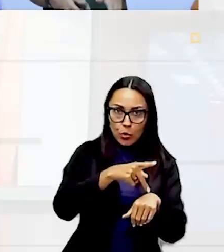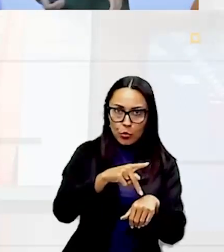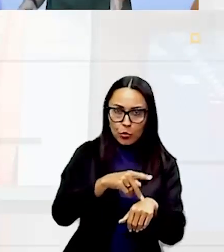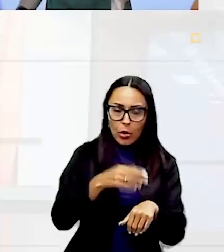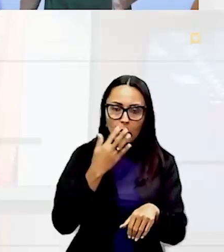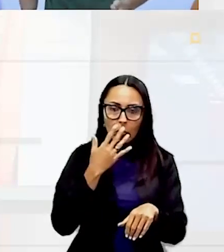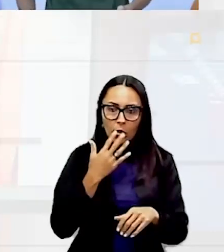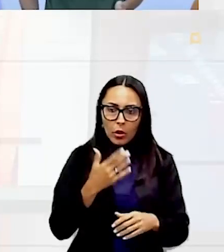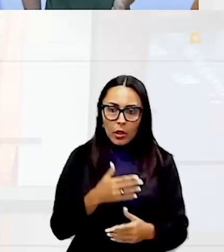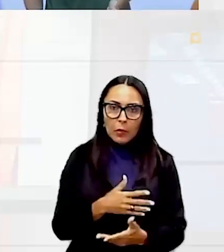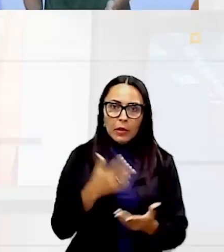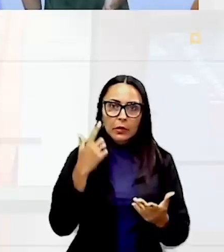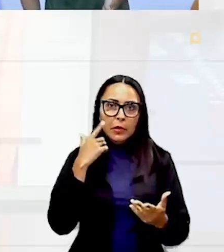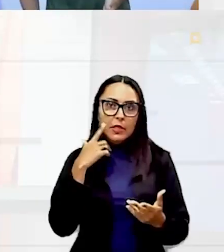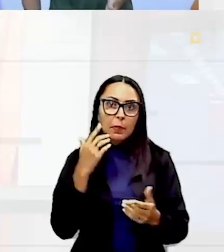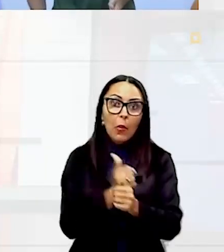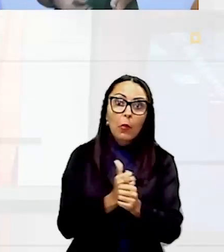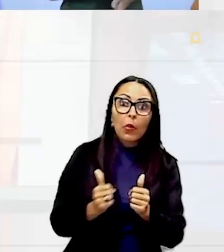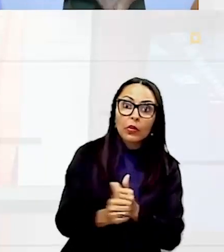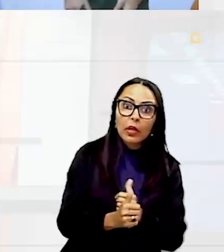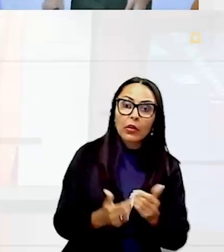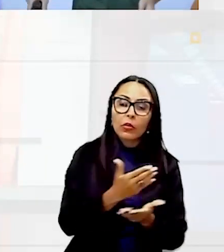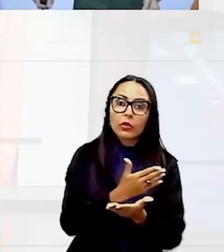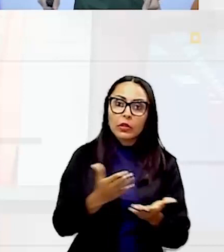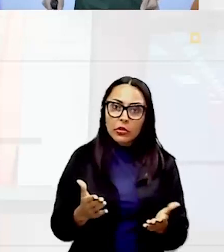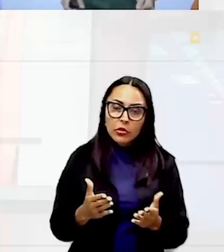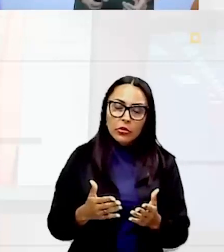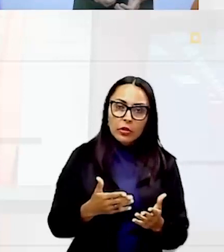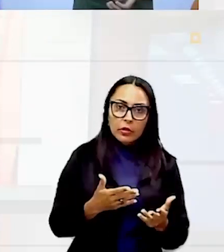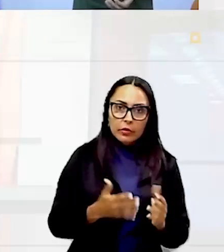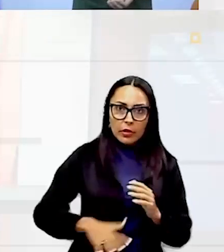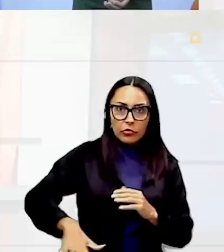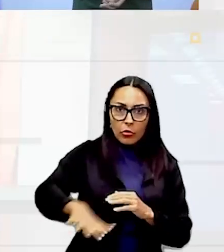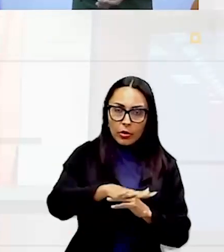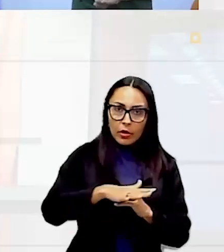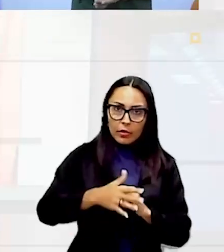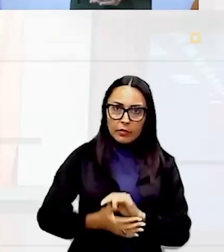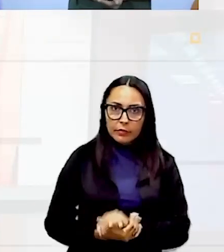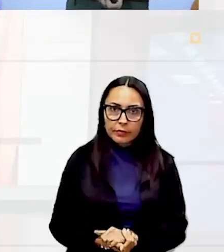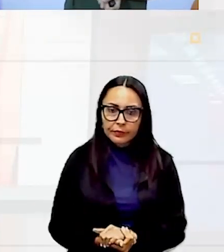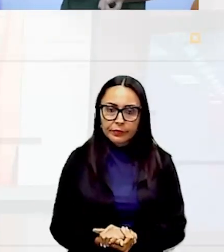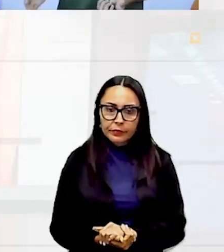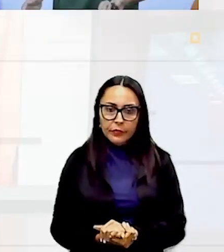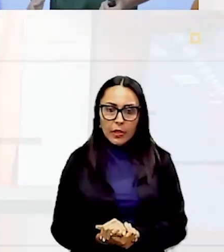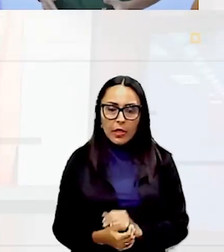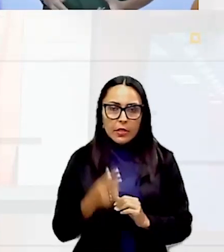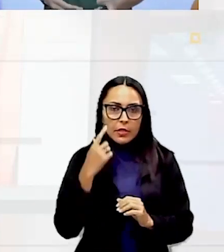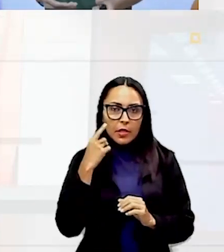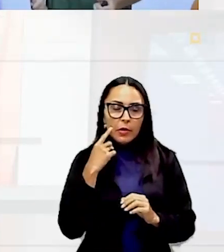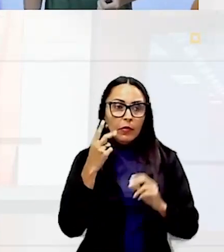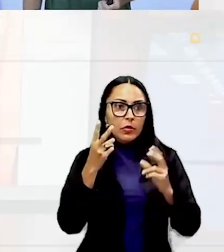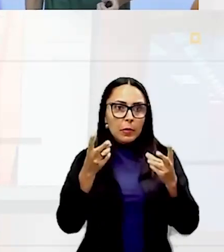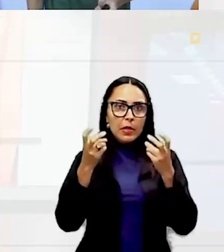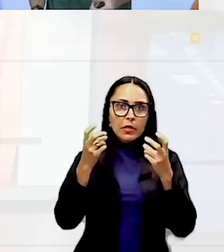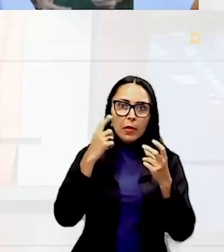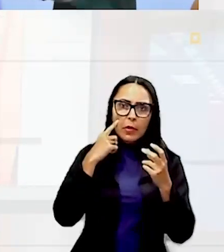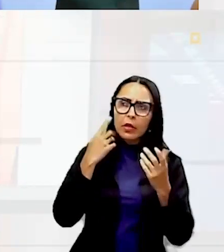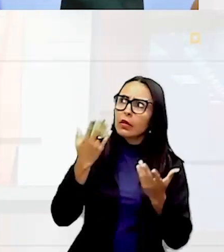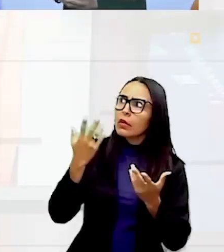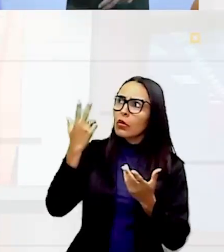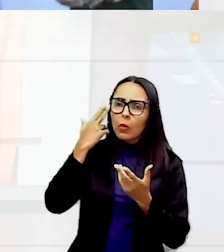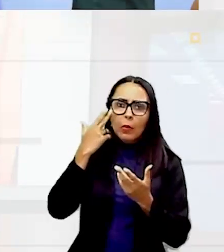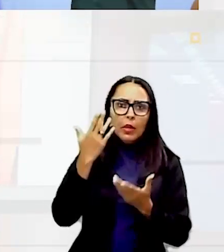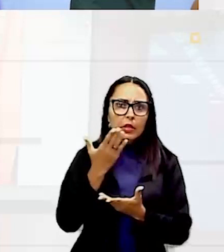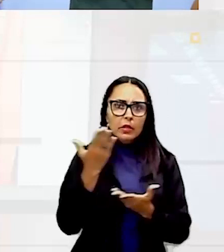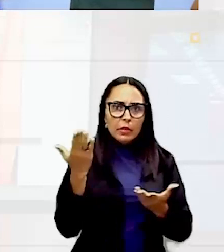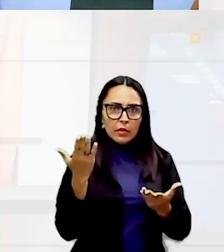é um dos principais antagonistas da Grace, durante a jornada dela. Então toda vez que ele aparece geralmente